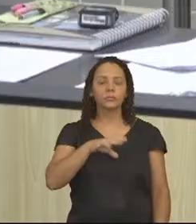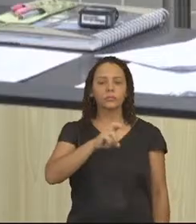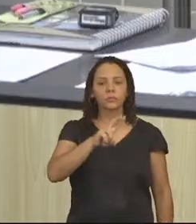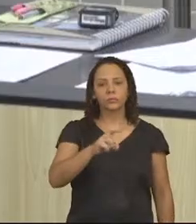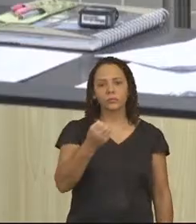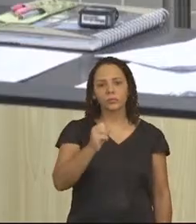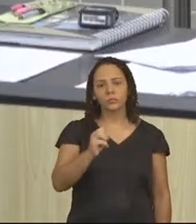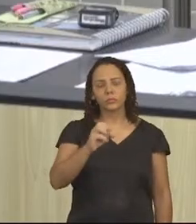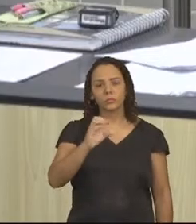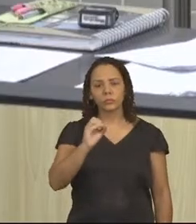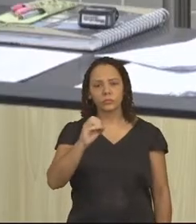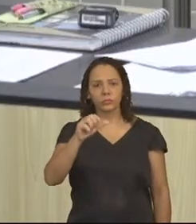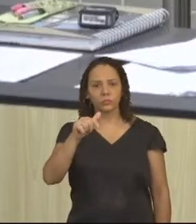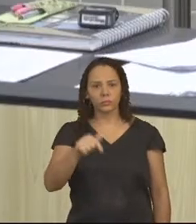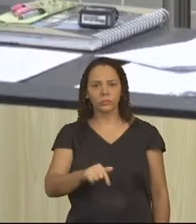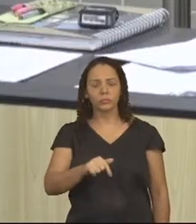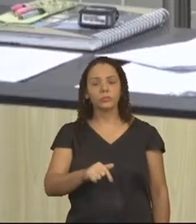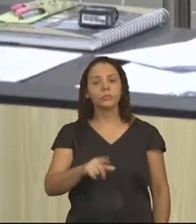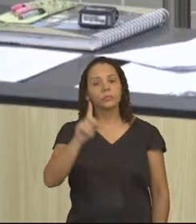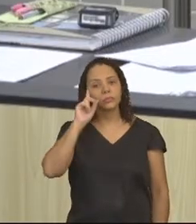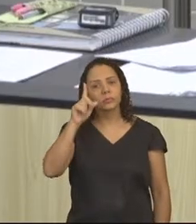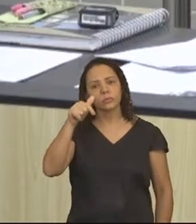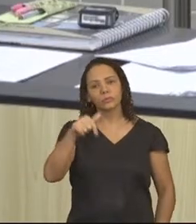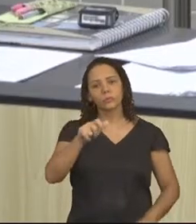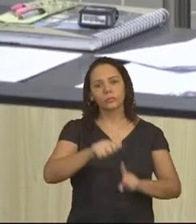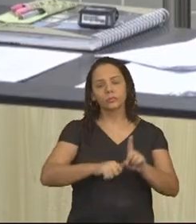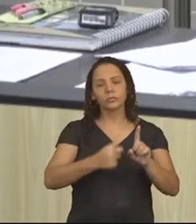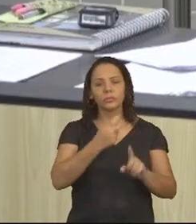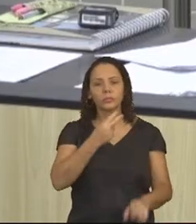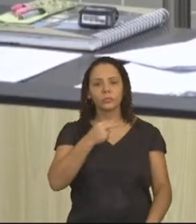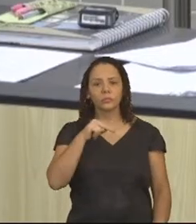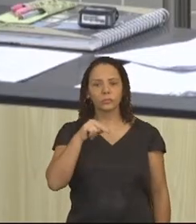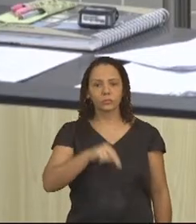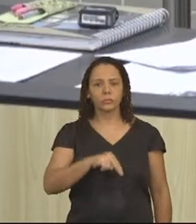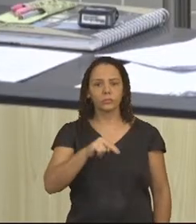de 7 de novembro de 2013 e suas alterações.